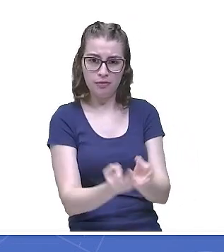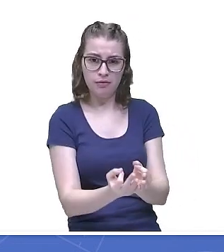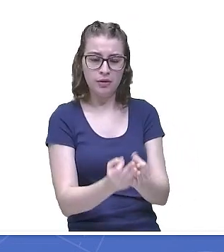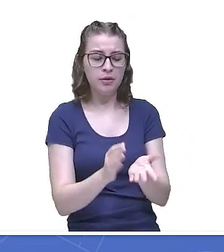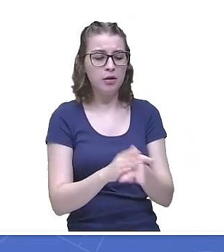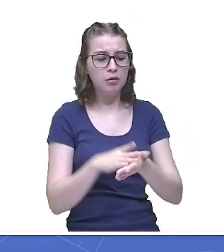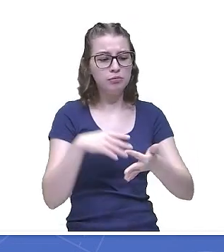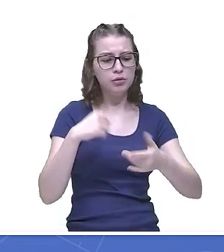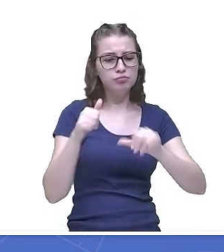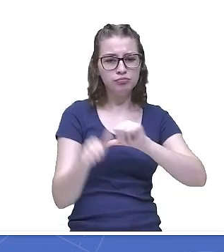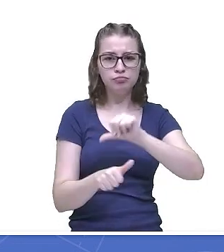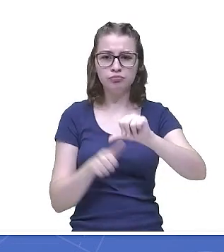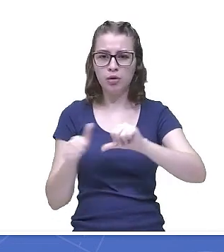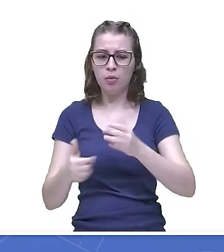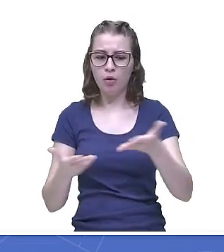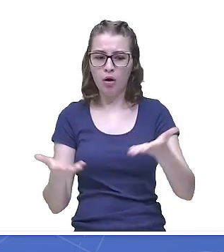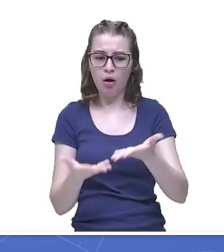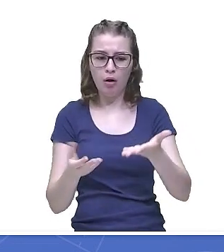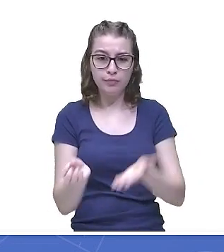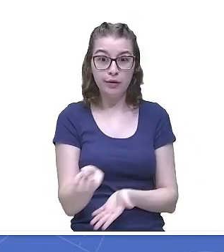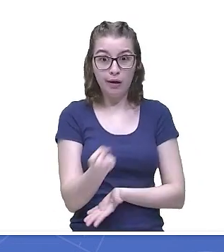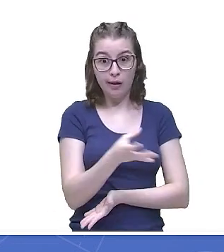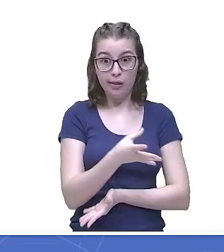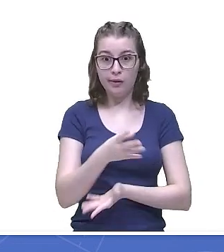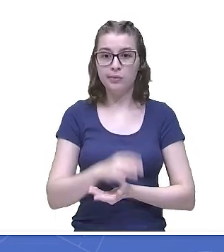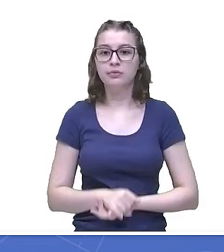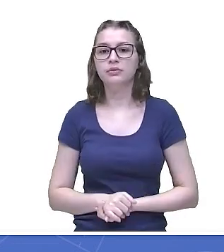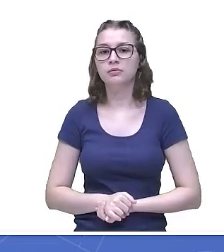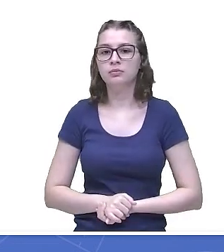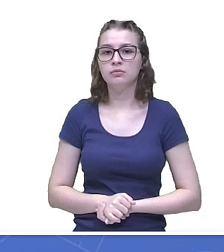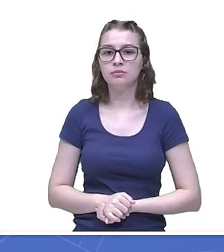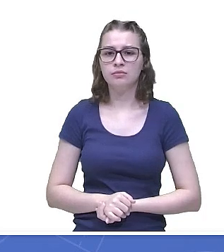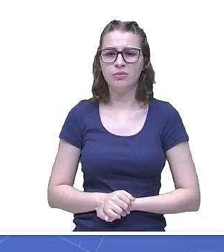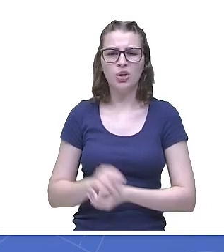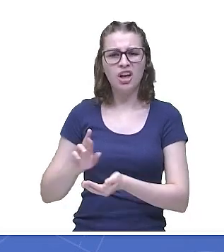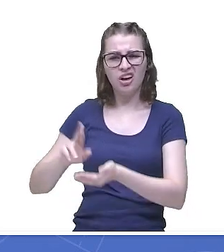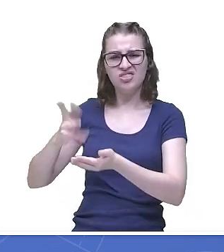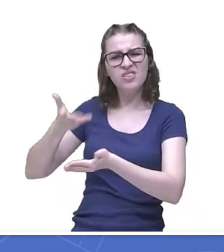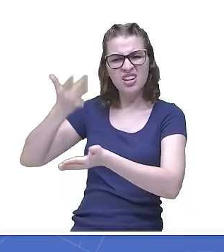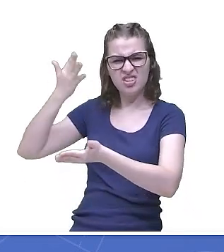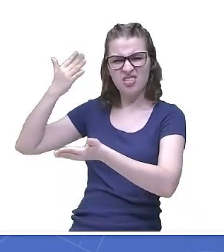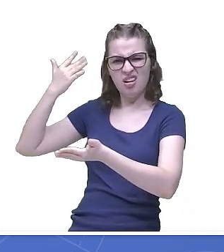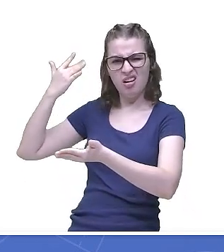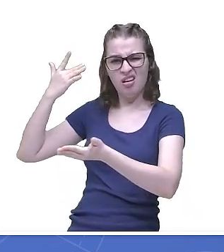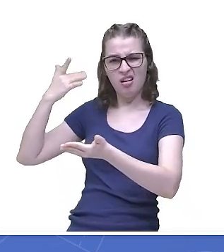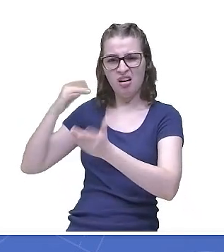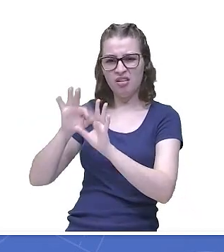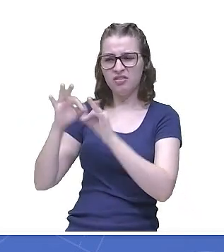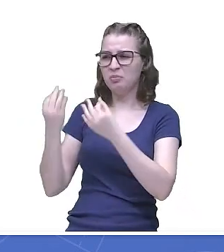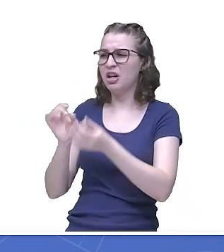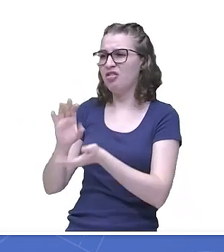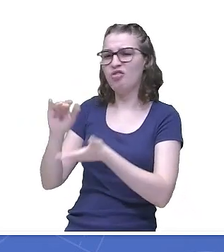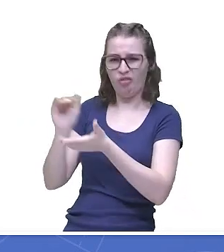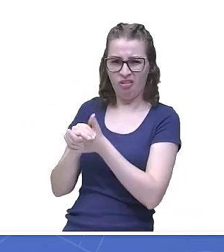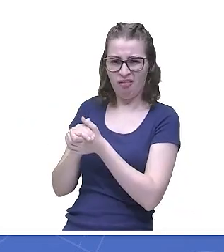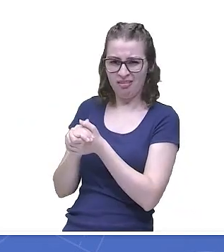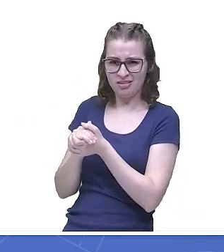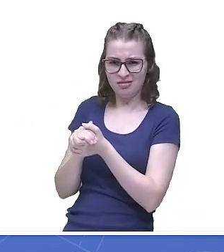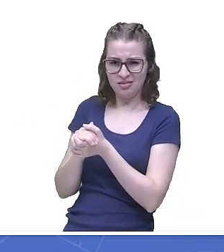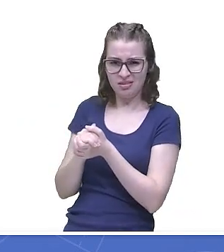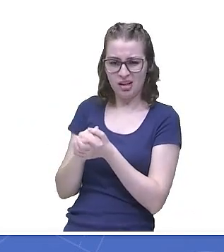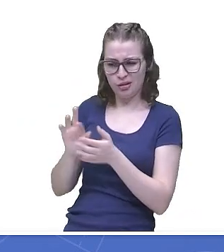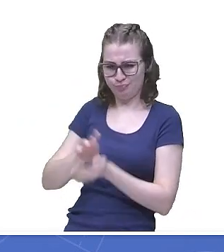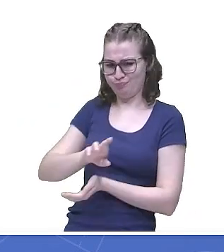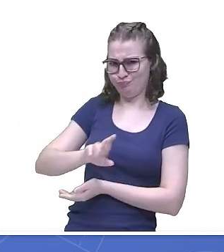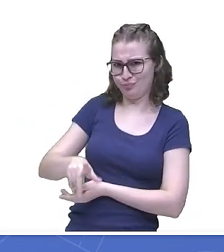novos contornos na atualidade, né? Diferentemente daquela única forma de constituição familiar, que era a